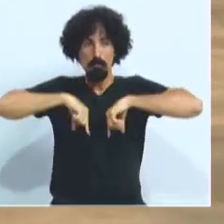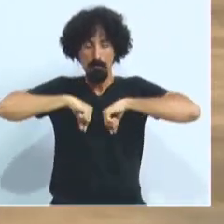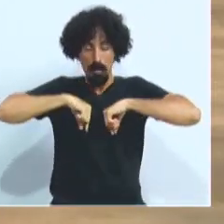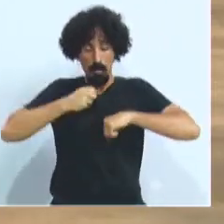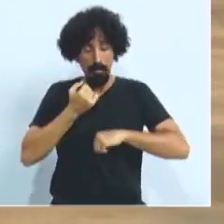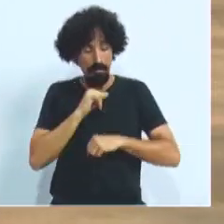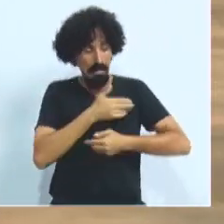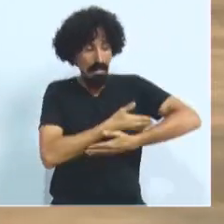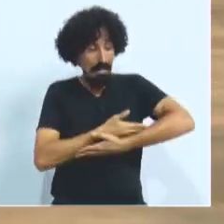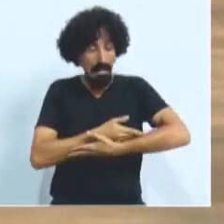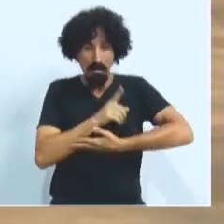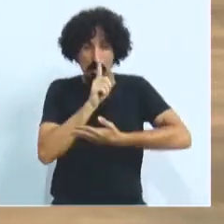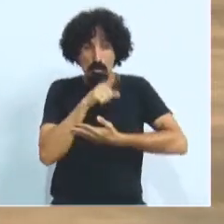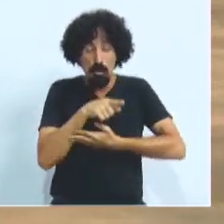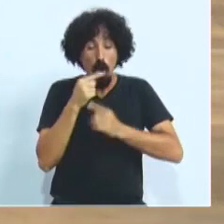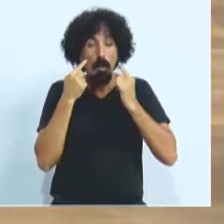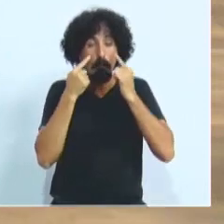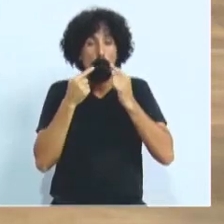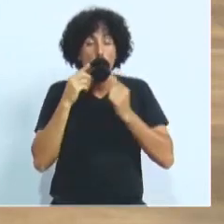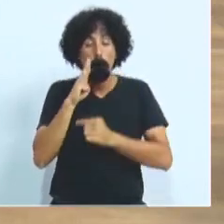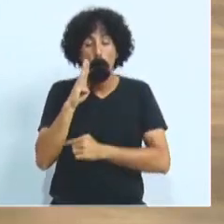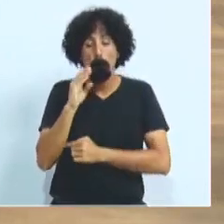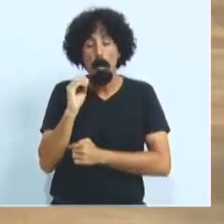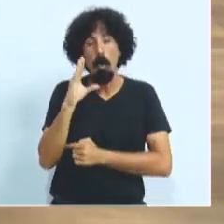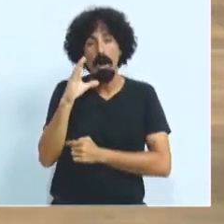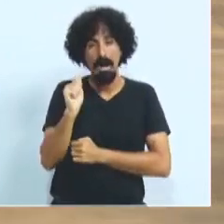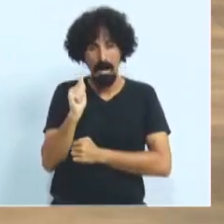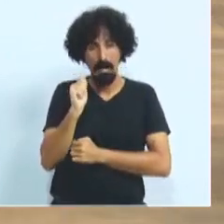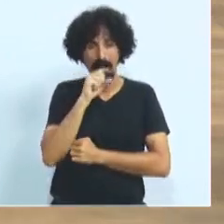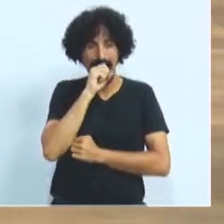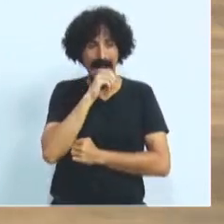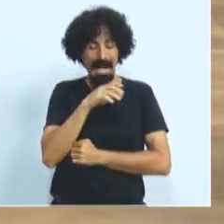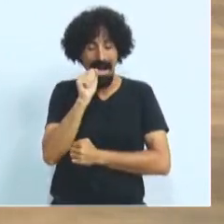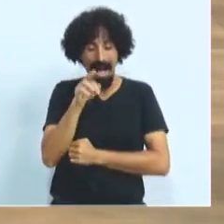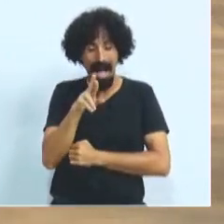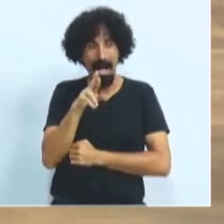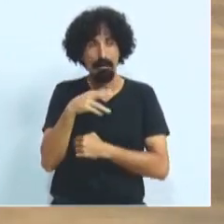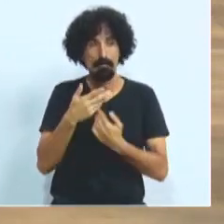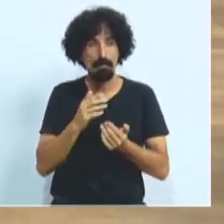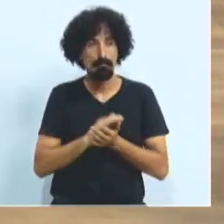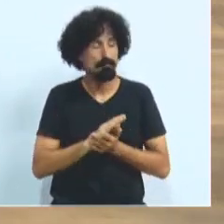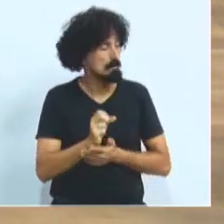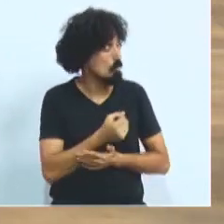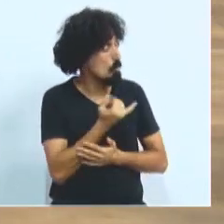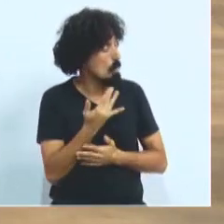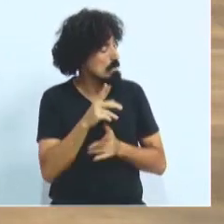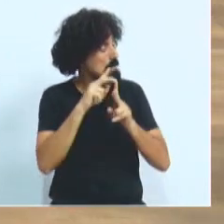Certo. Quantas tentativas eu vou... quantos ciclos de 30